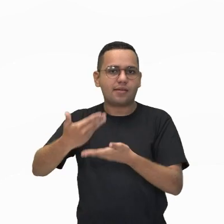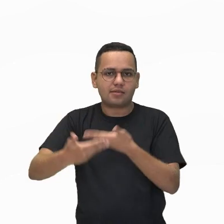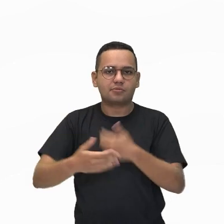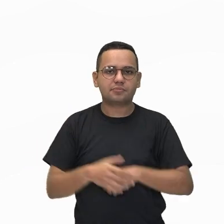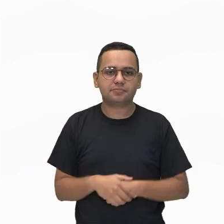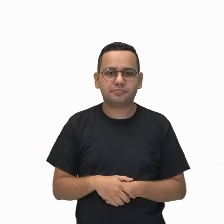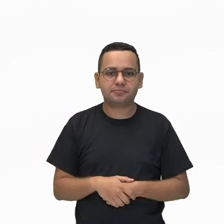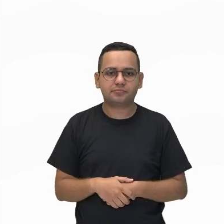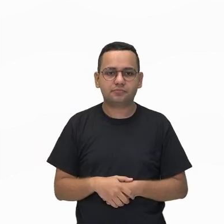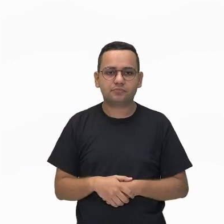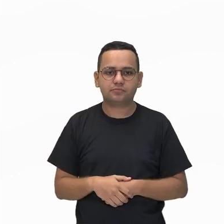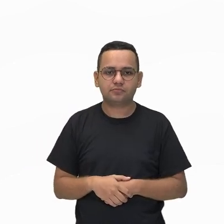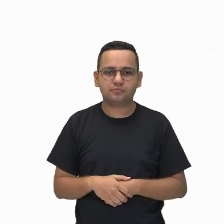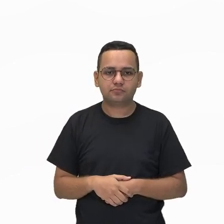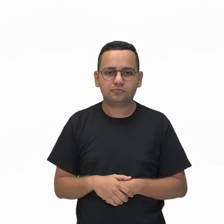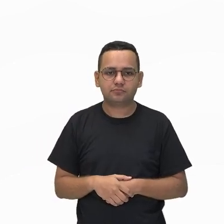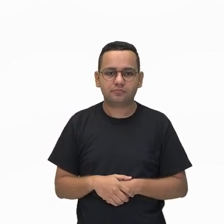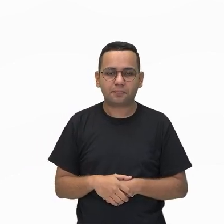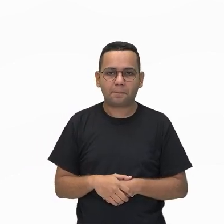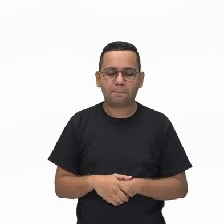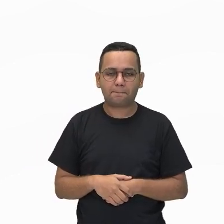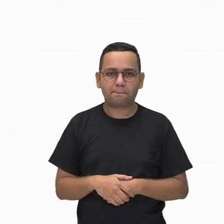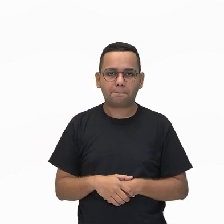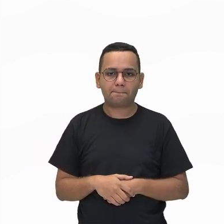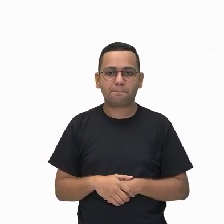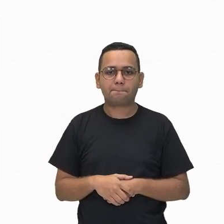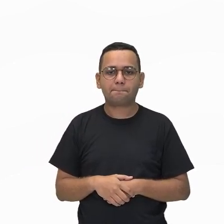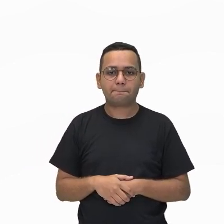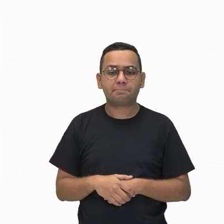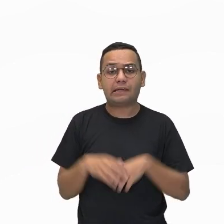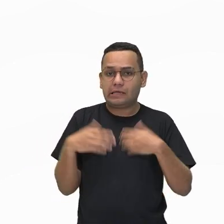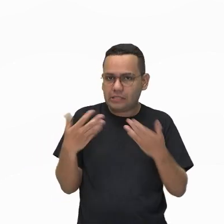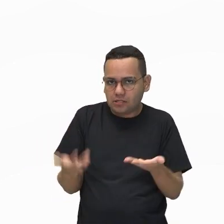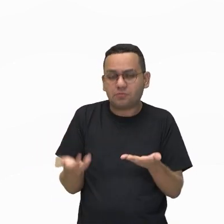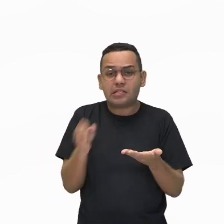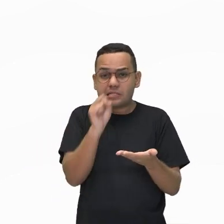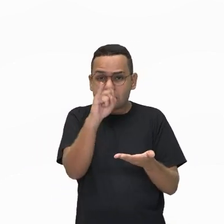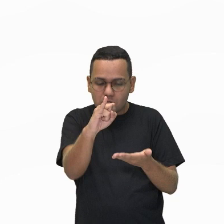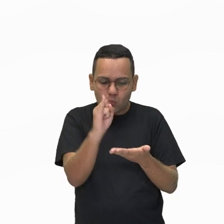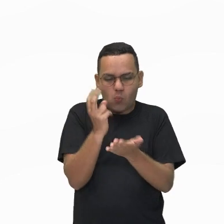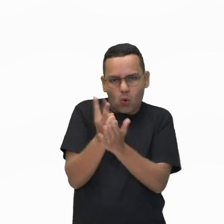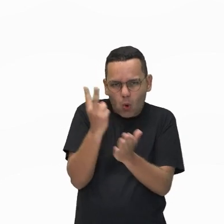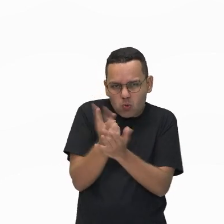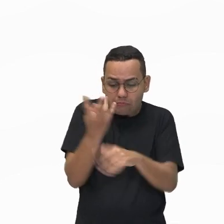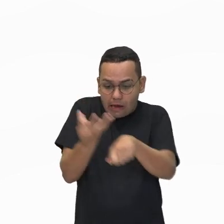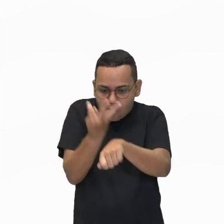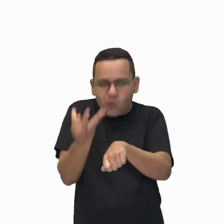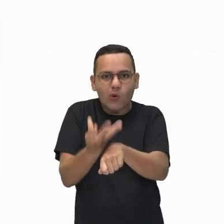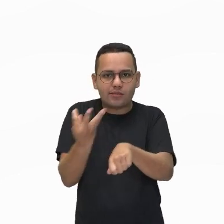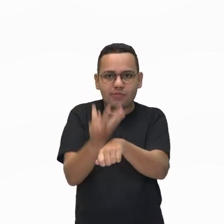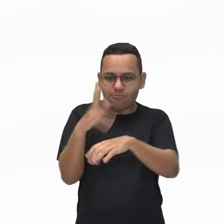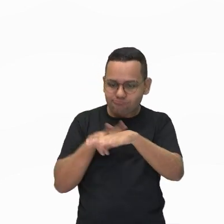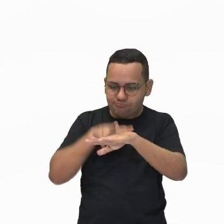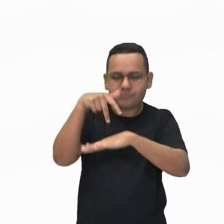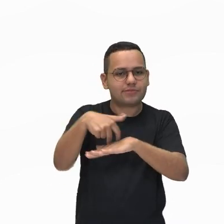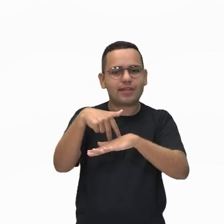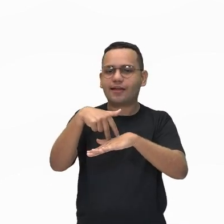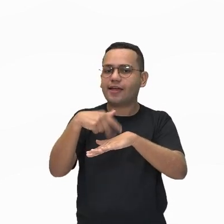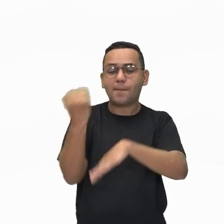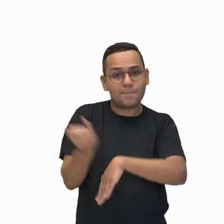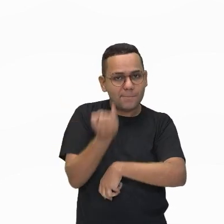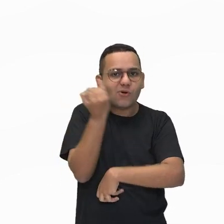Por isso, persistir é fundamental para alcançá-los